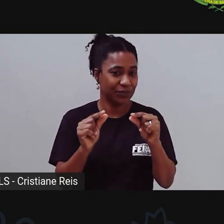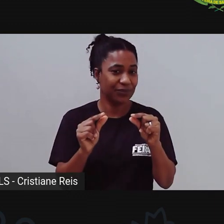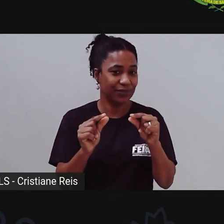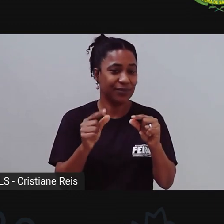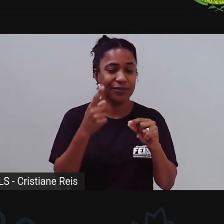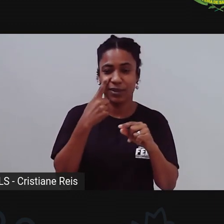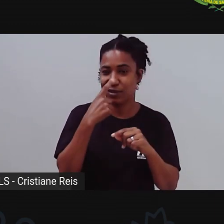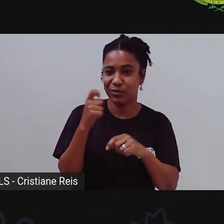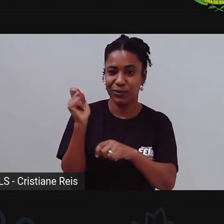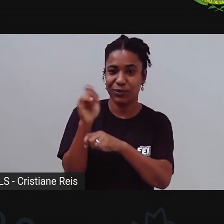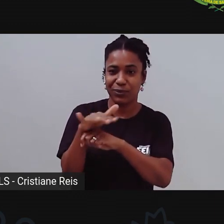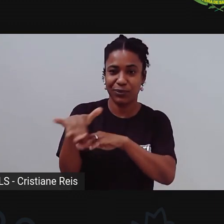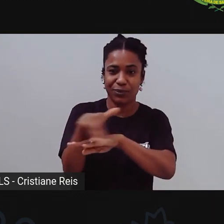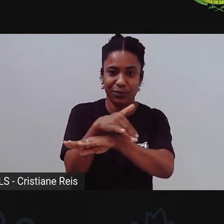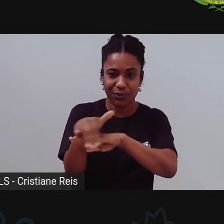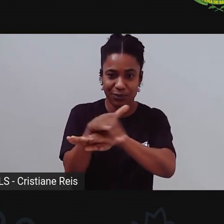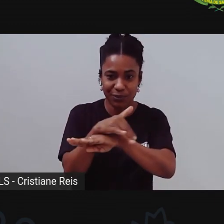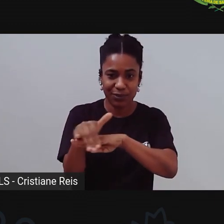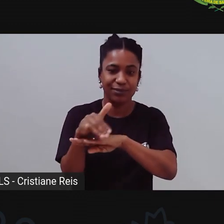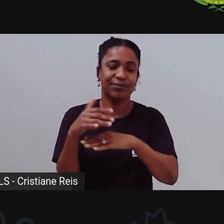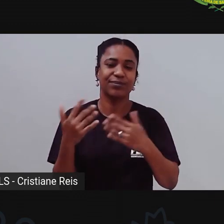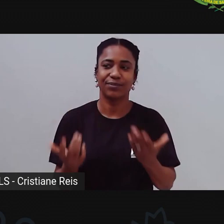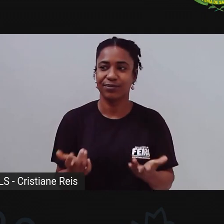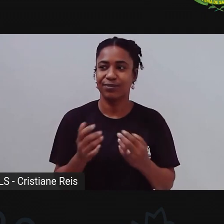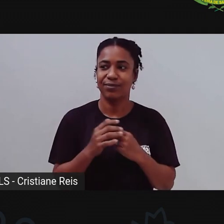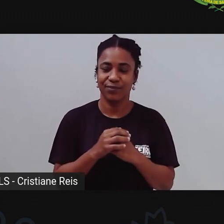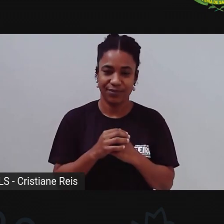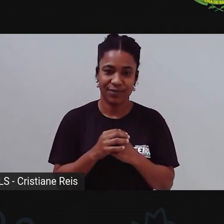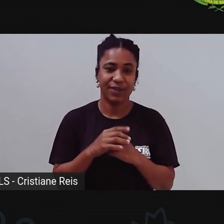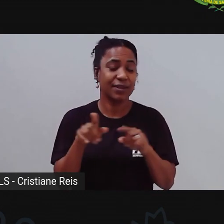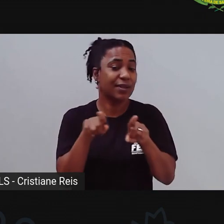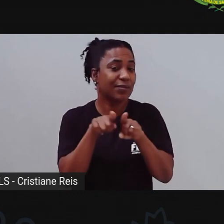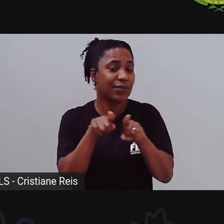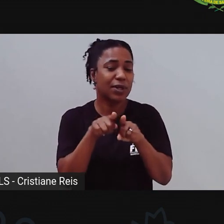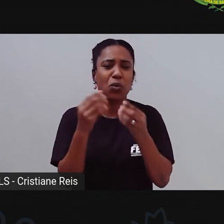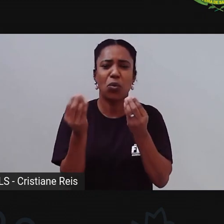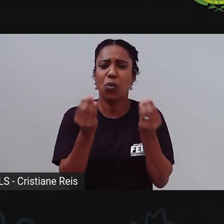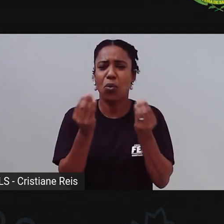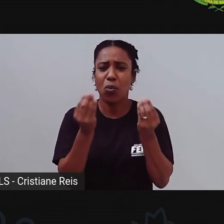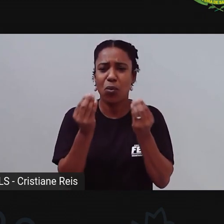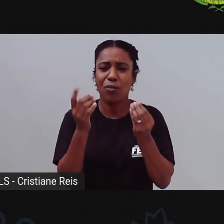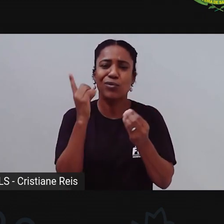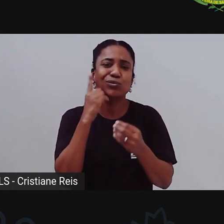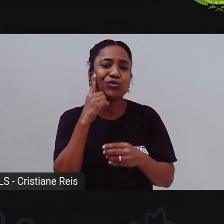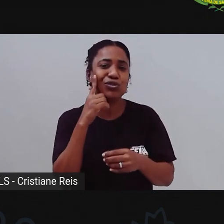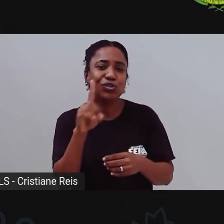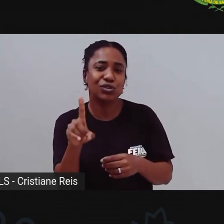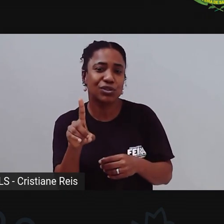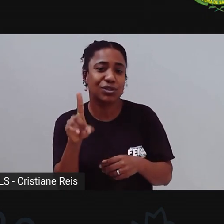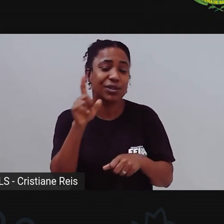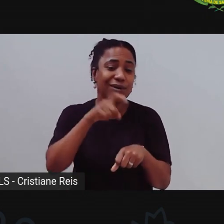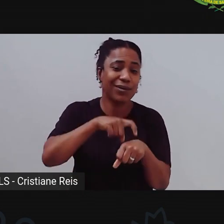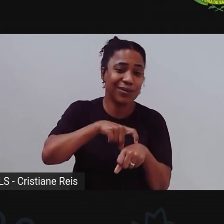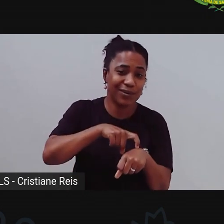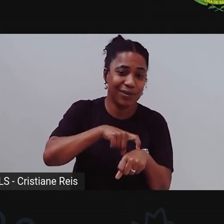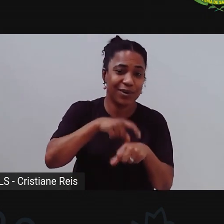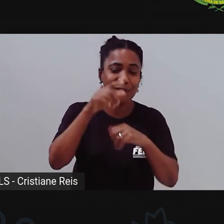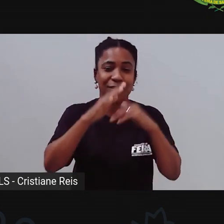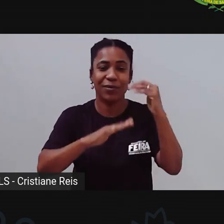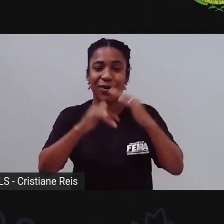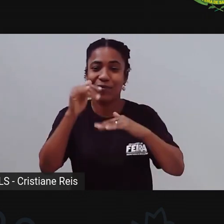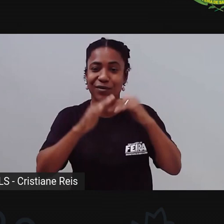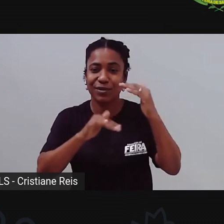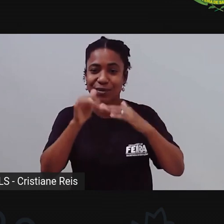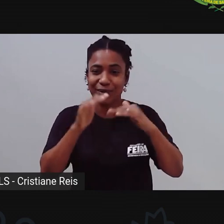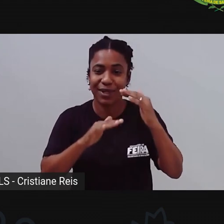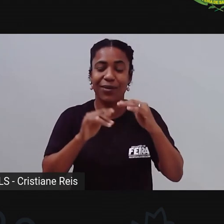na rua. Né? Cuidem aí, busquem conhecer como é que qual é o dia da coleta, quem é as pessoas, os profissionais que